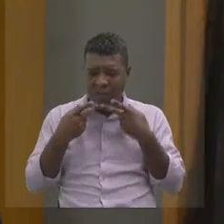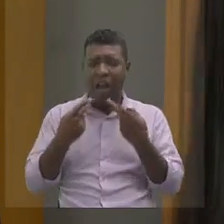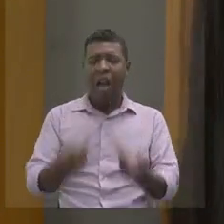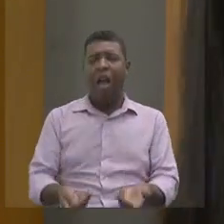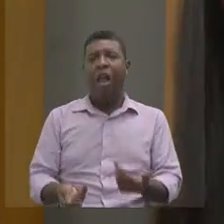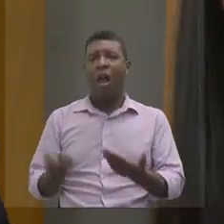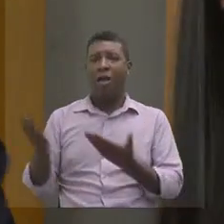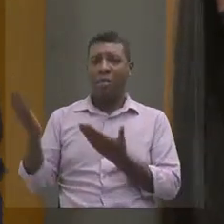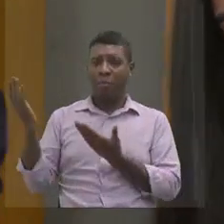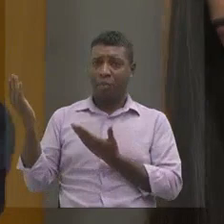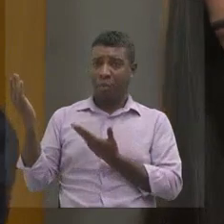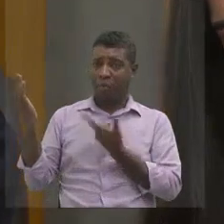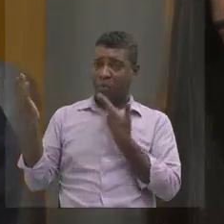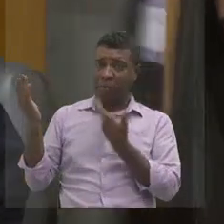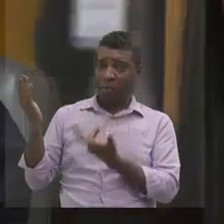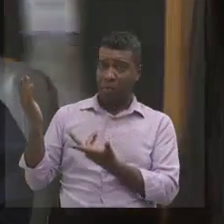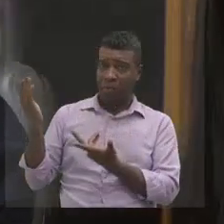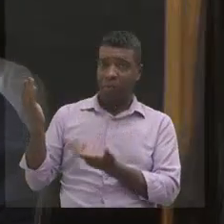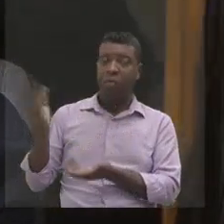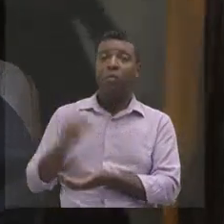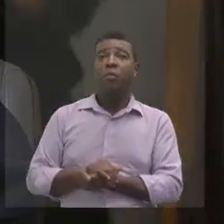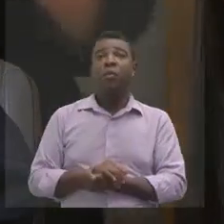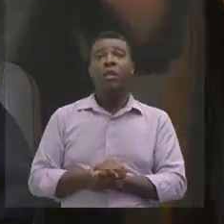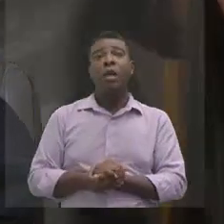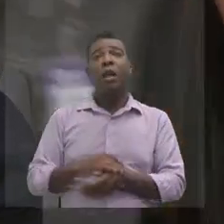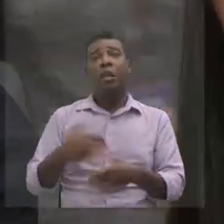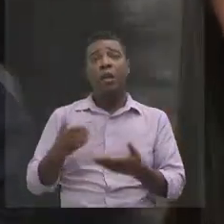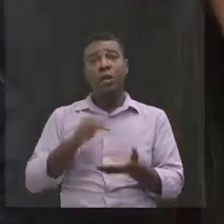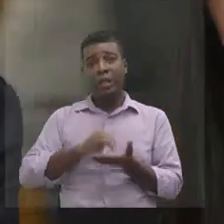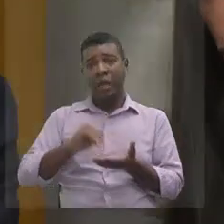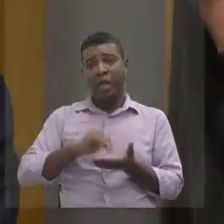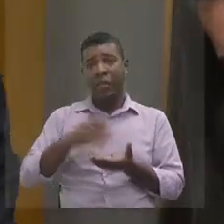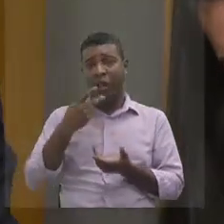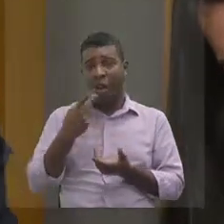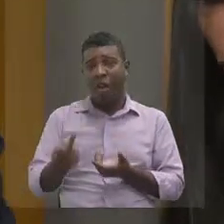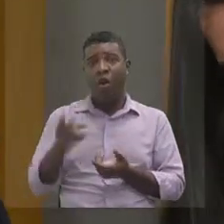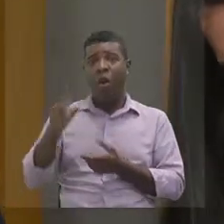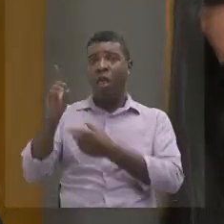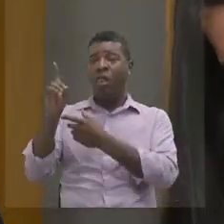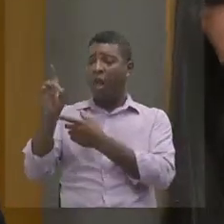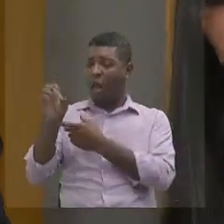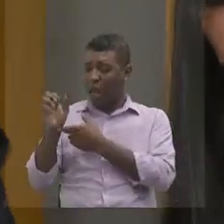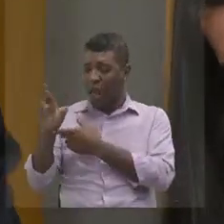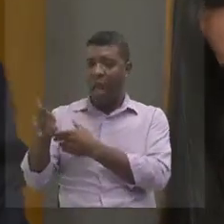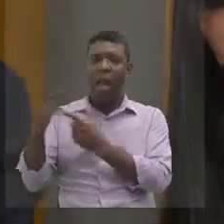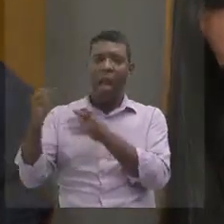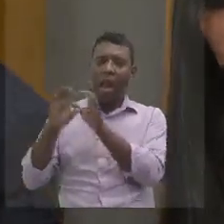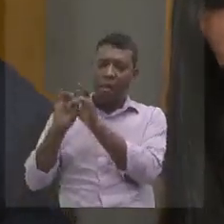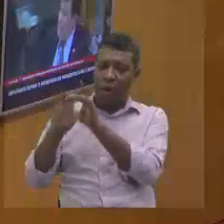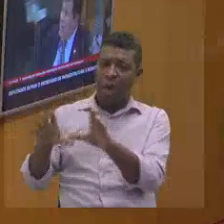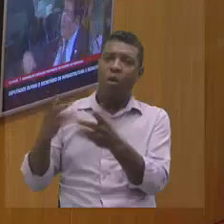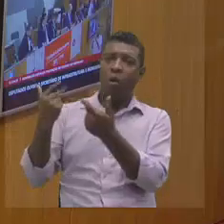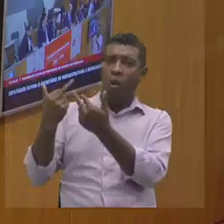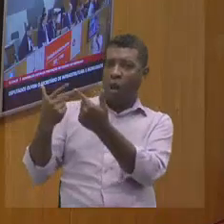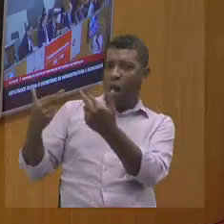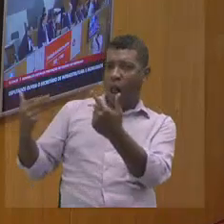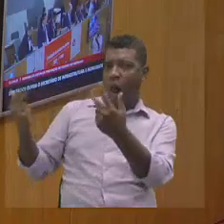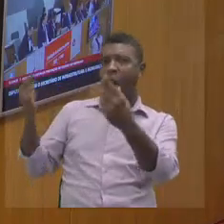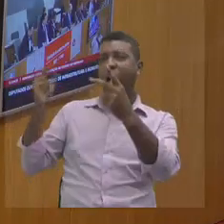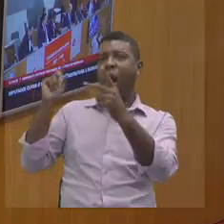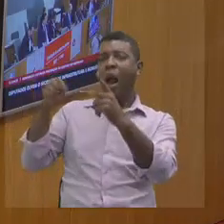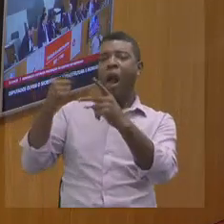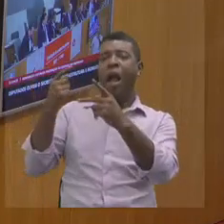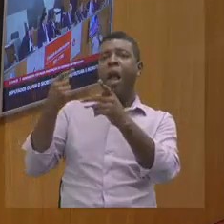o governador quando liberou o secretário nosso quando liberou o nosso diretor dela com a liberou os recursos para recuperar a MG